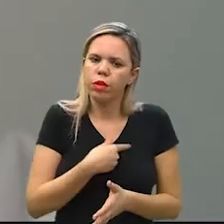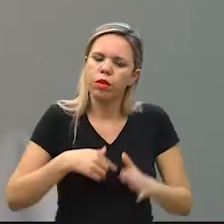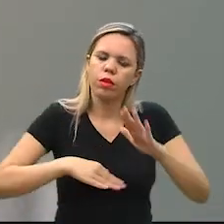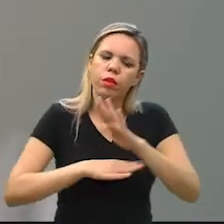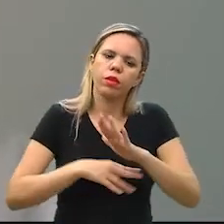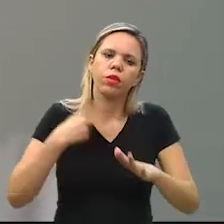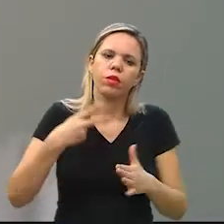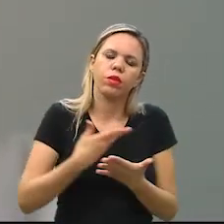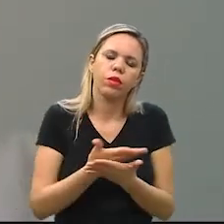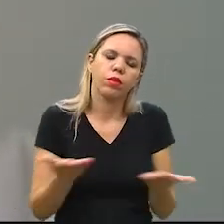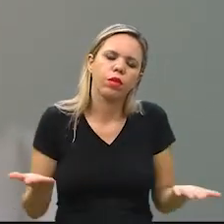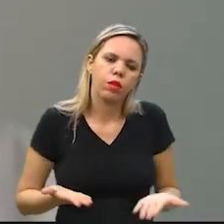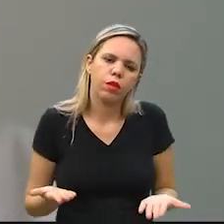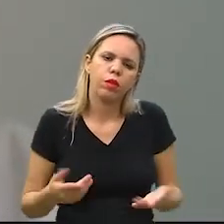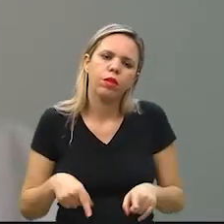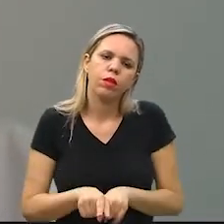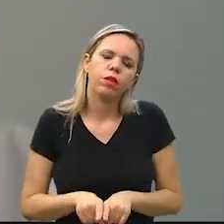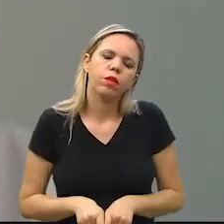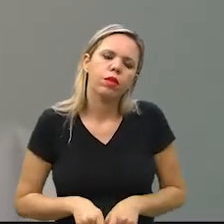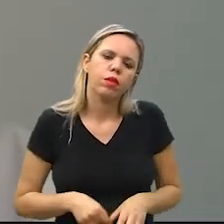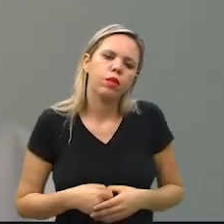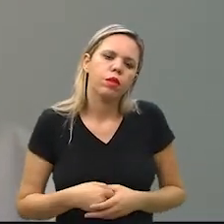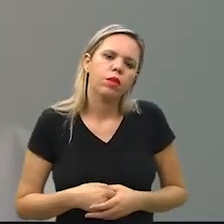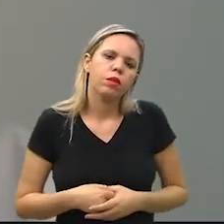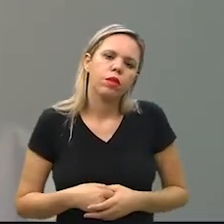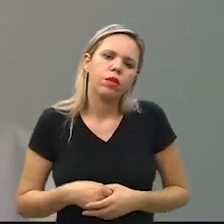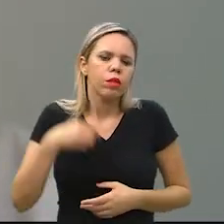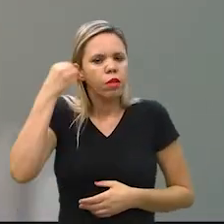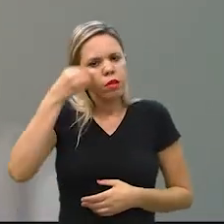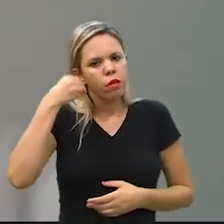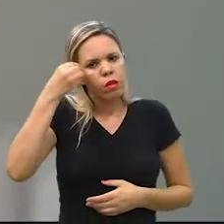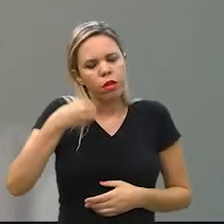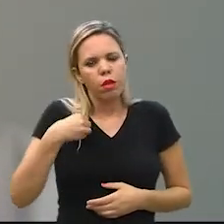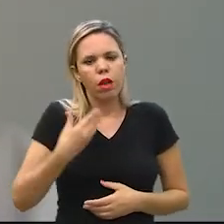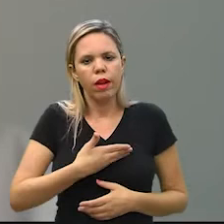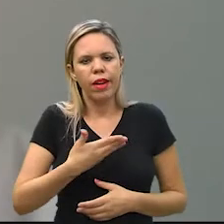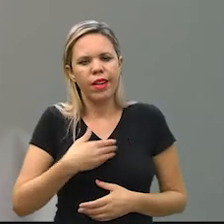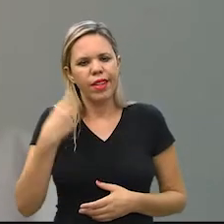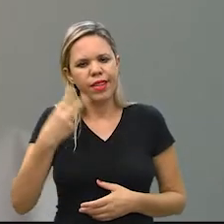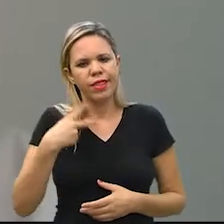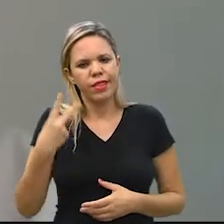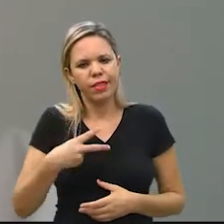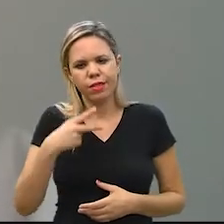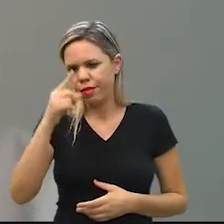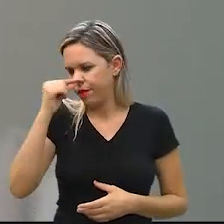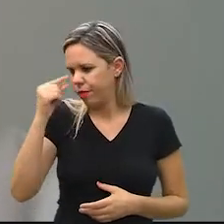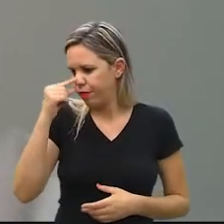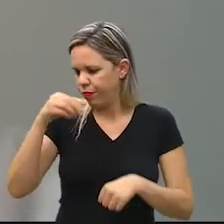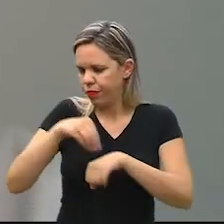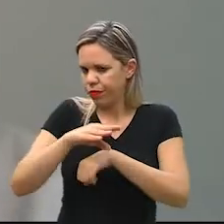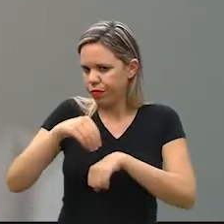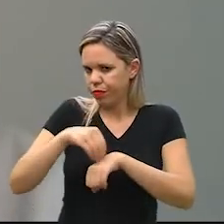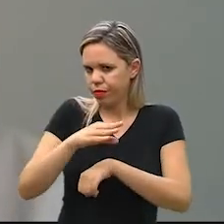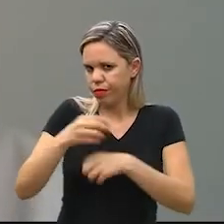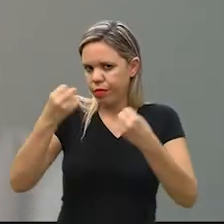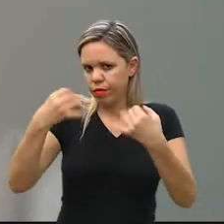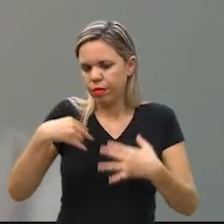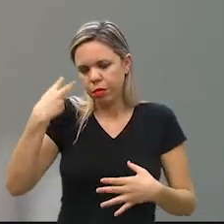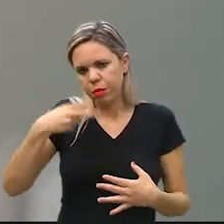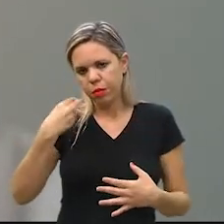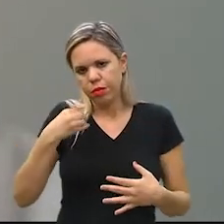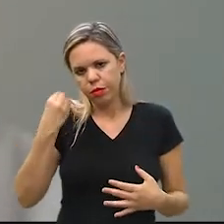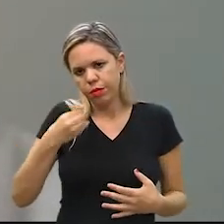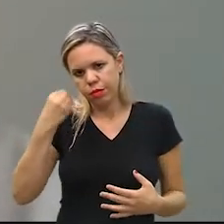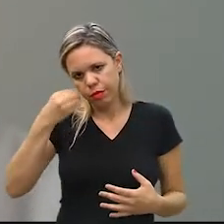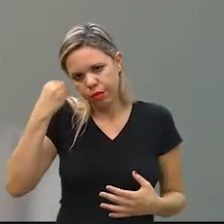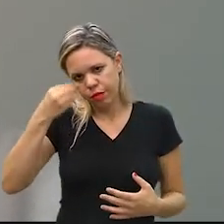Câmara Municipal, agora também, com a experiência do nosso amigo vereador Arnaldo, que traz para a gente experiência do